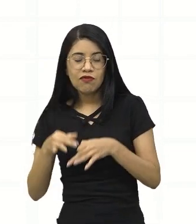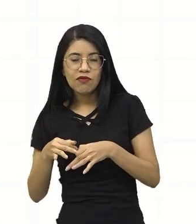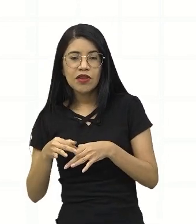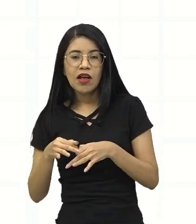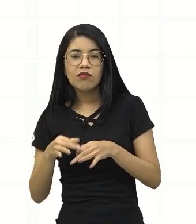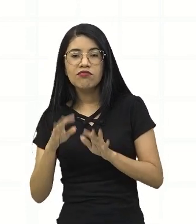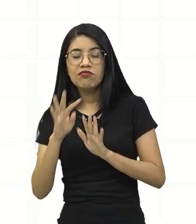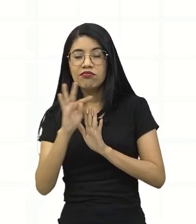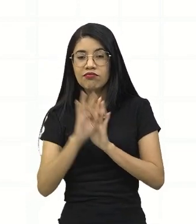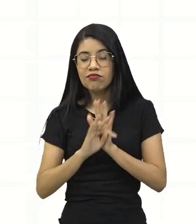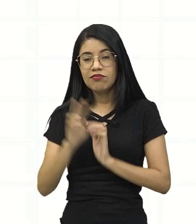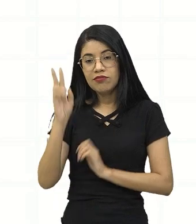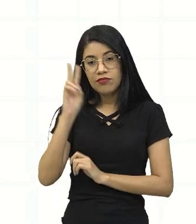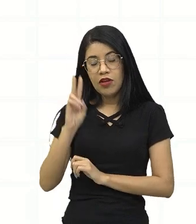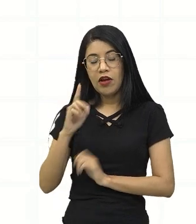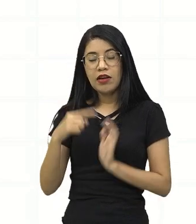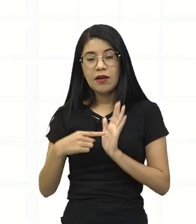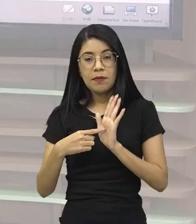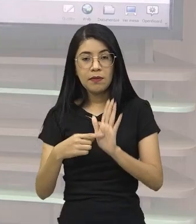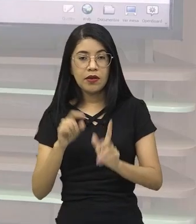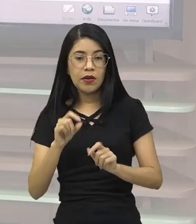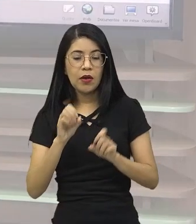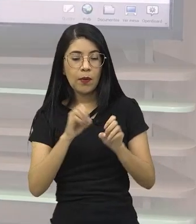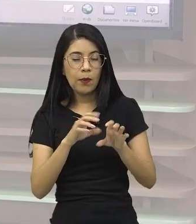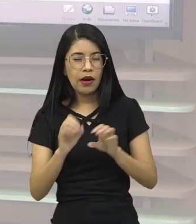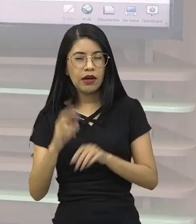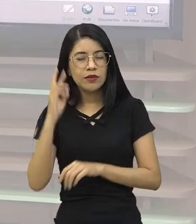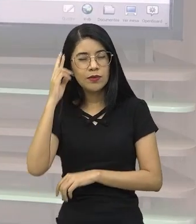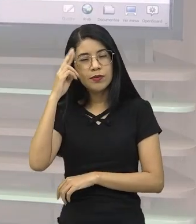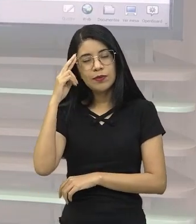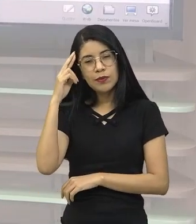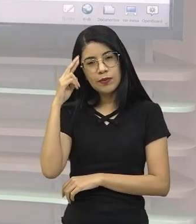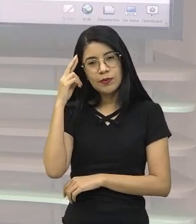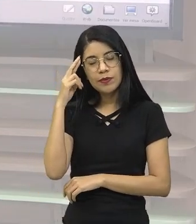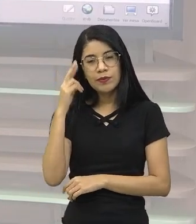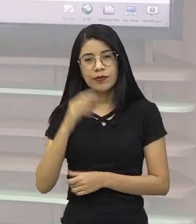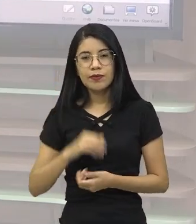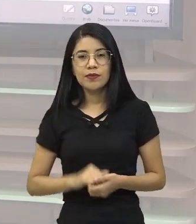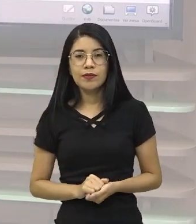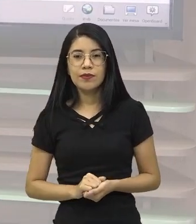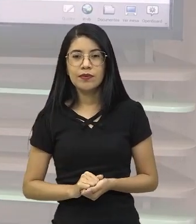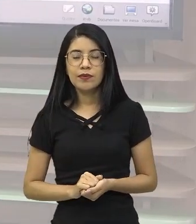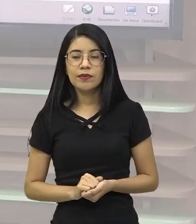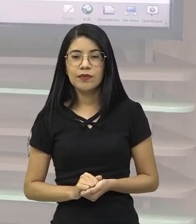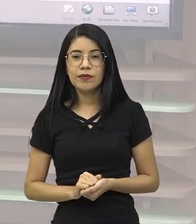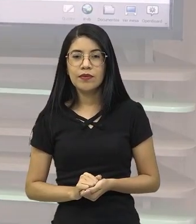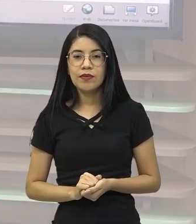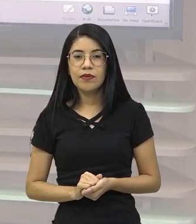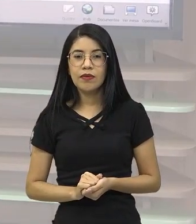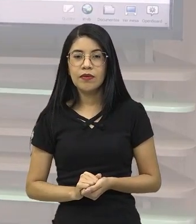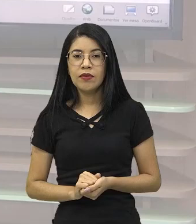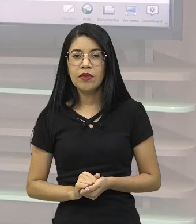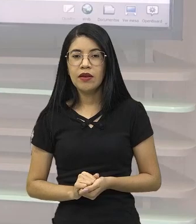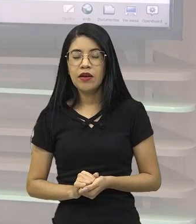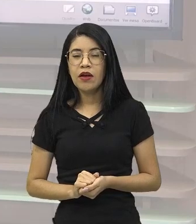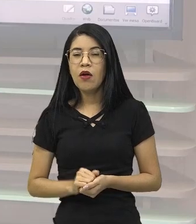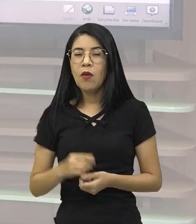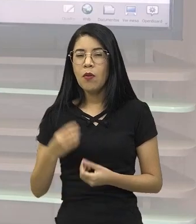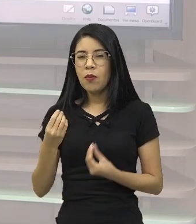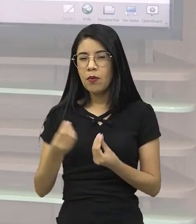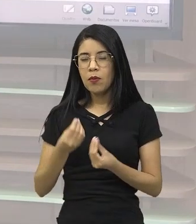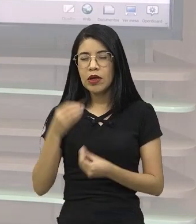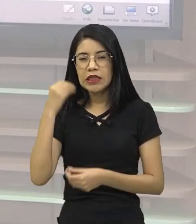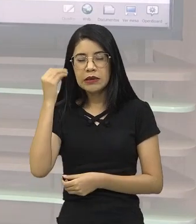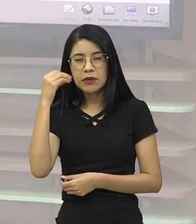texto, ele traz esse ensinamento, essa reflexão para a vida, certo? Então,